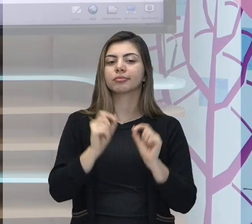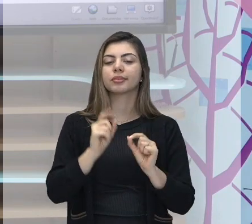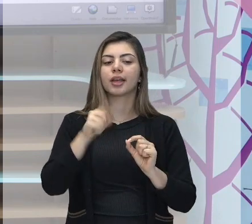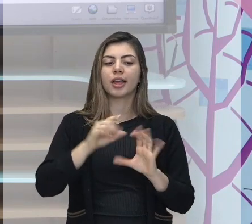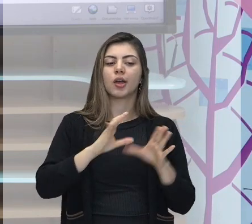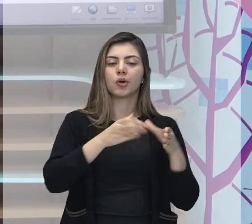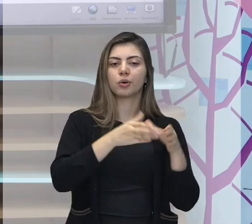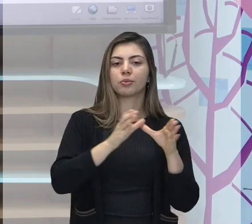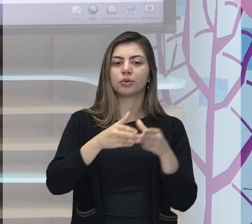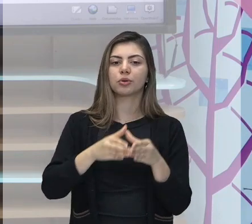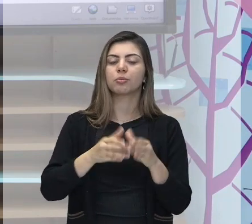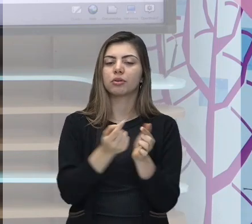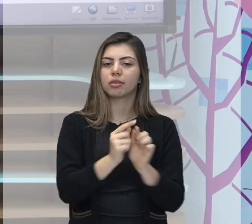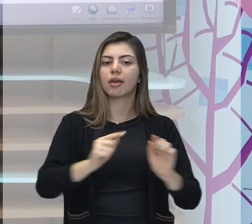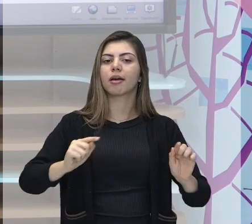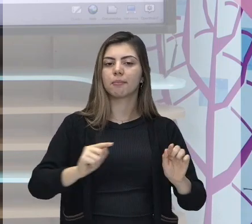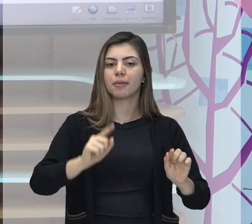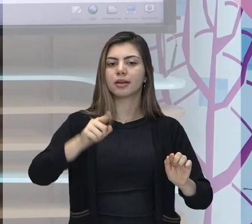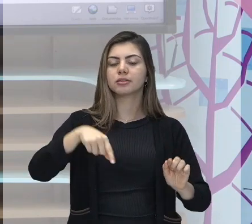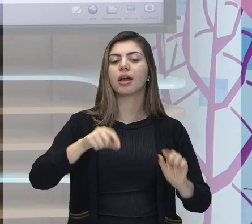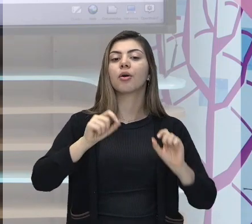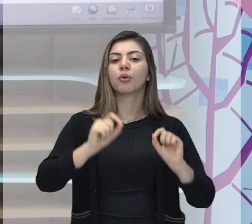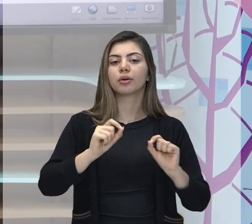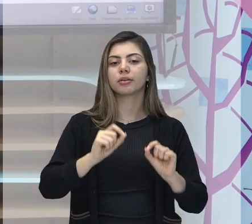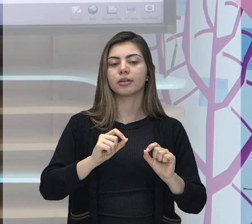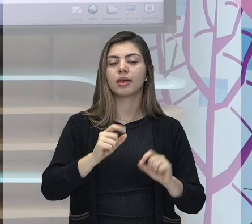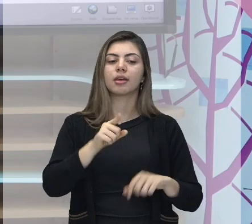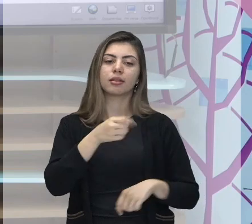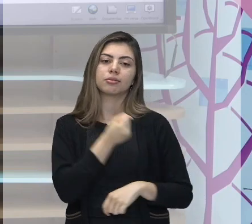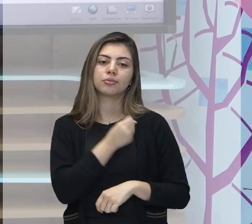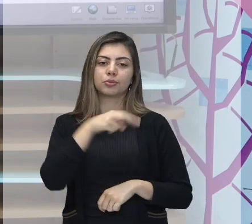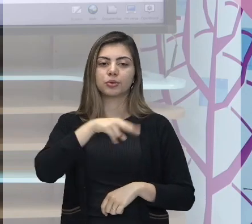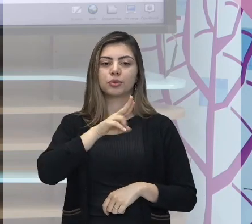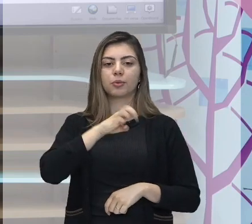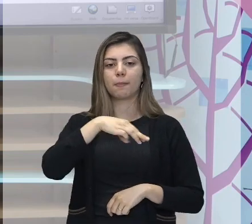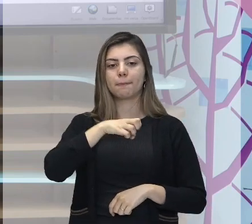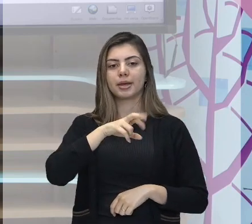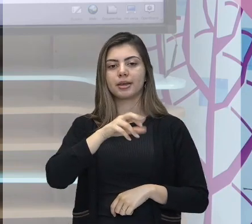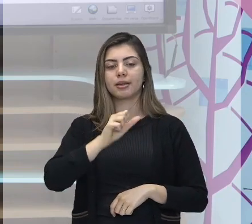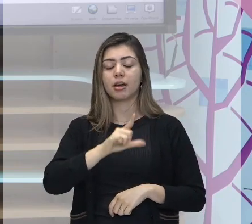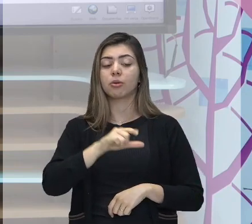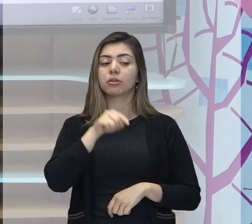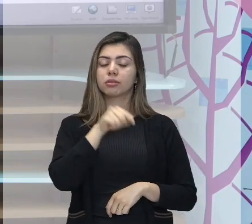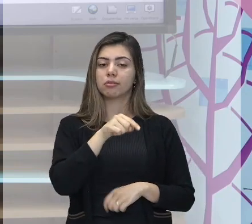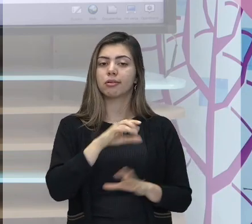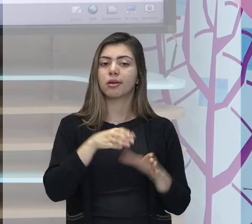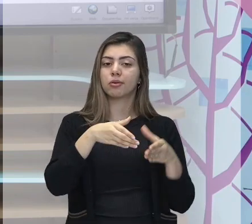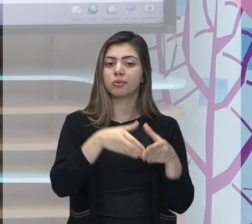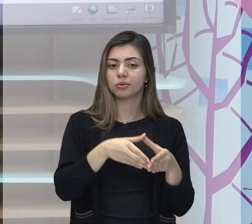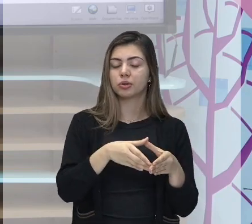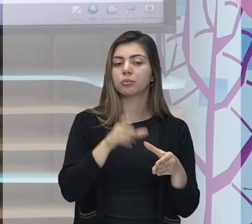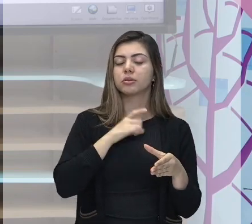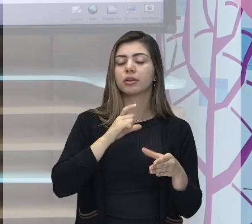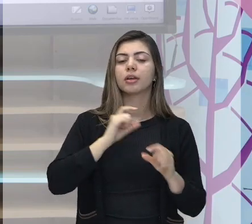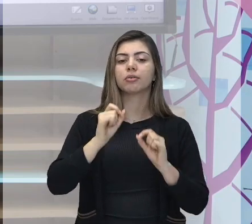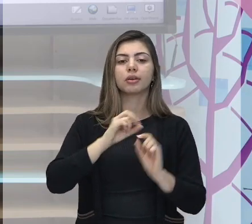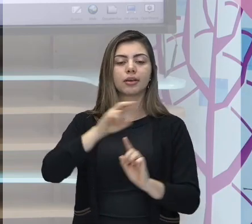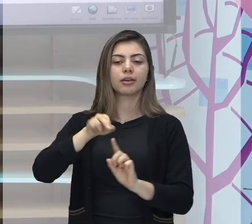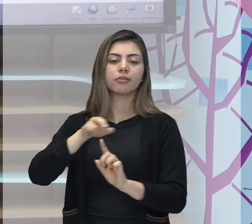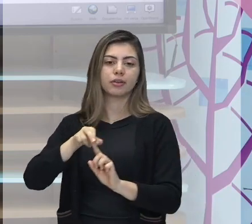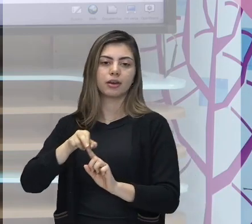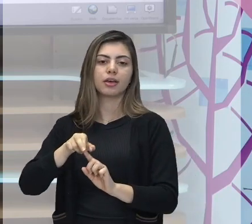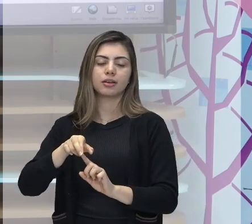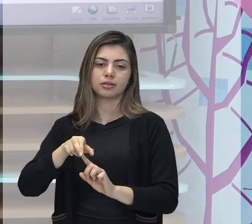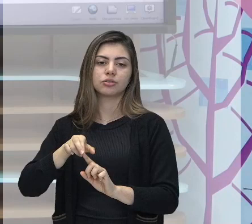classe gramatical do numeral e essa classe ela se refere ao ser,